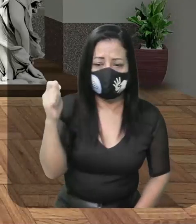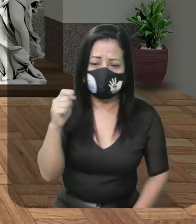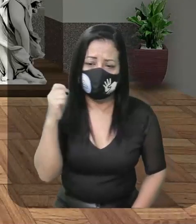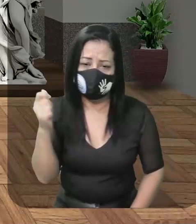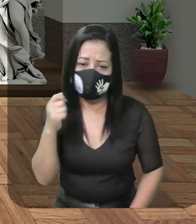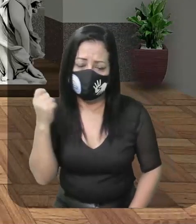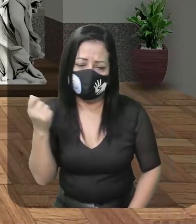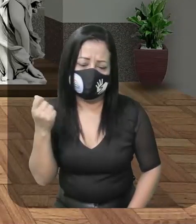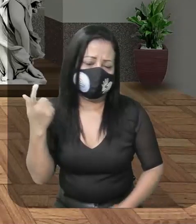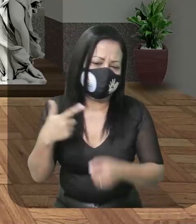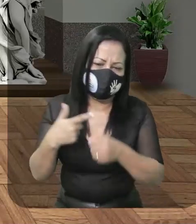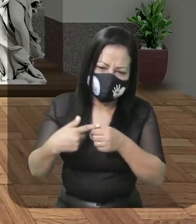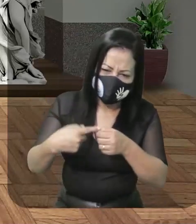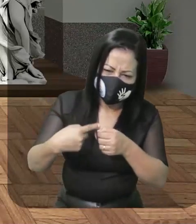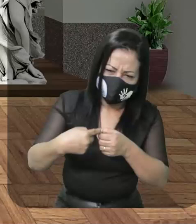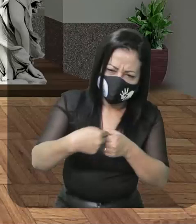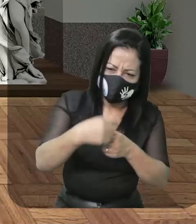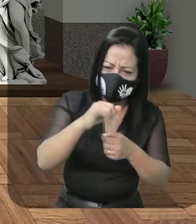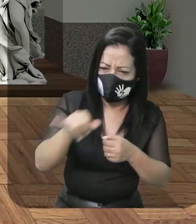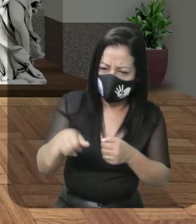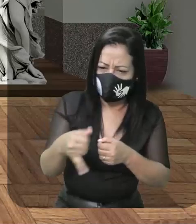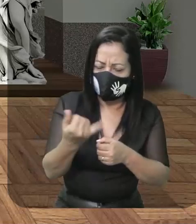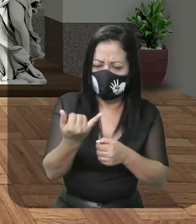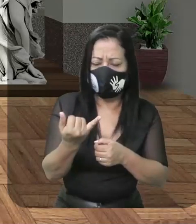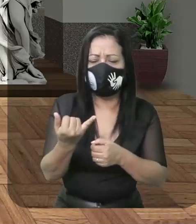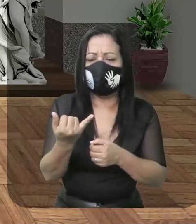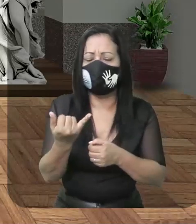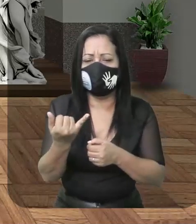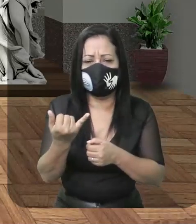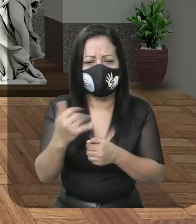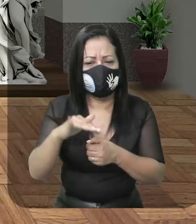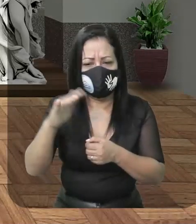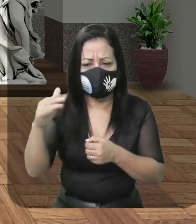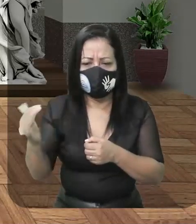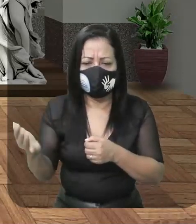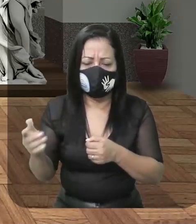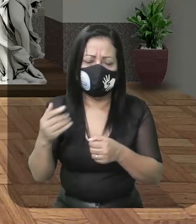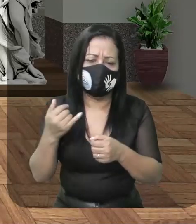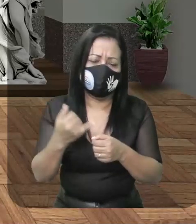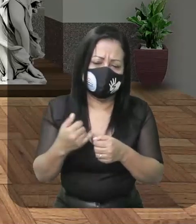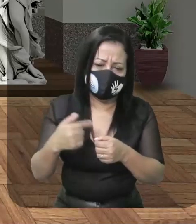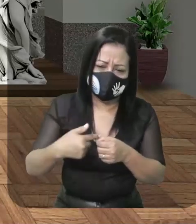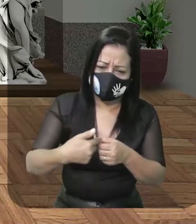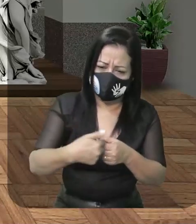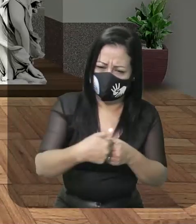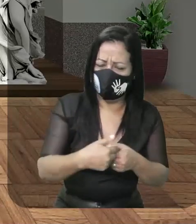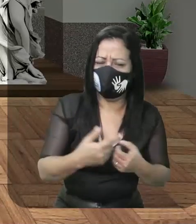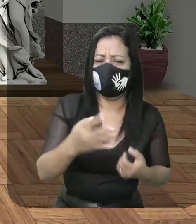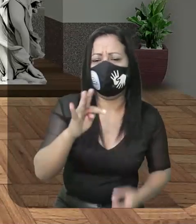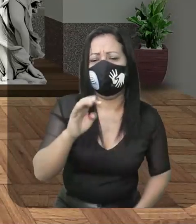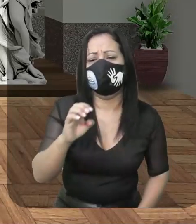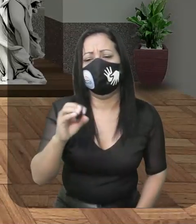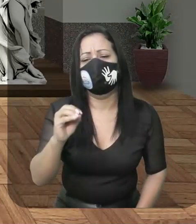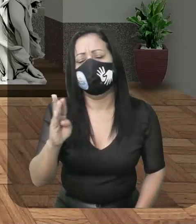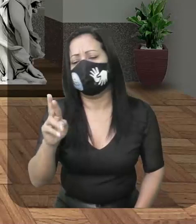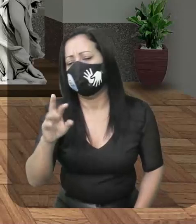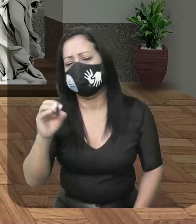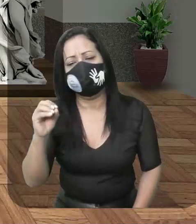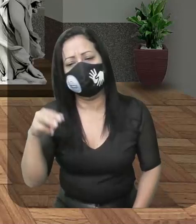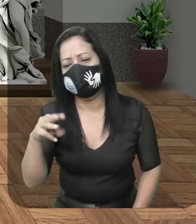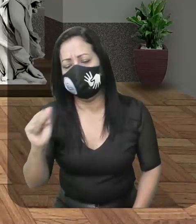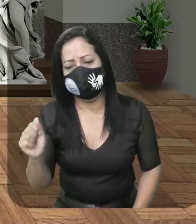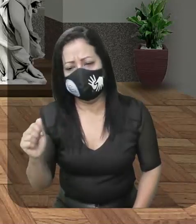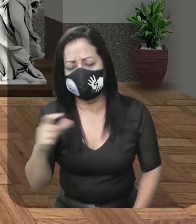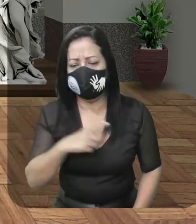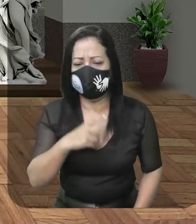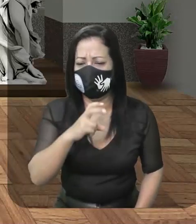Moura, Jaru, Mirante da Serra, Telbroma, Cujubim. Nós temos